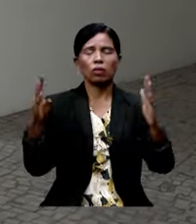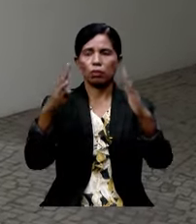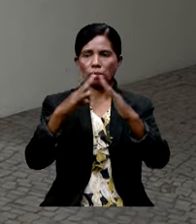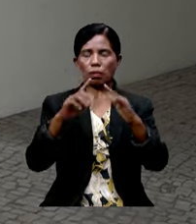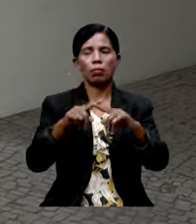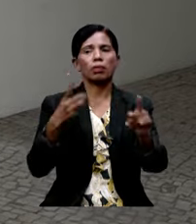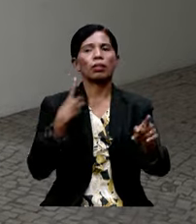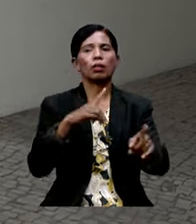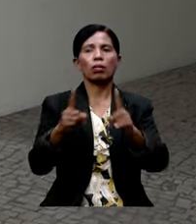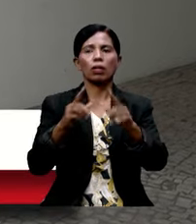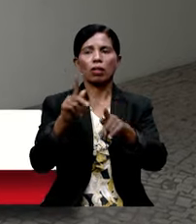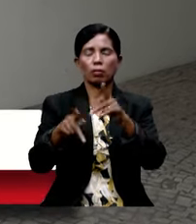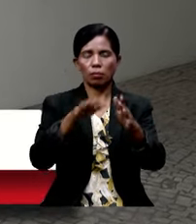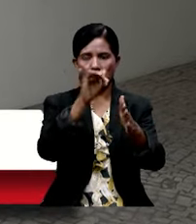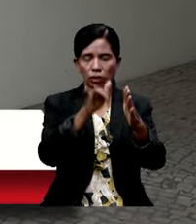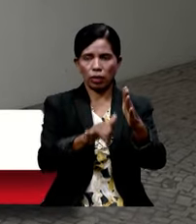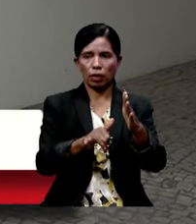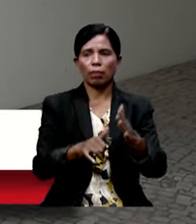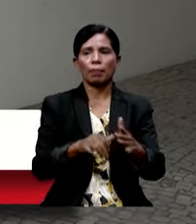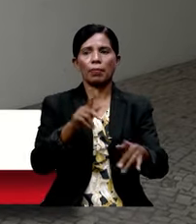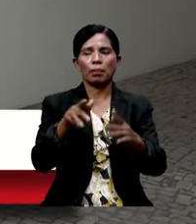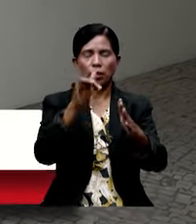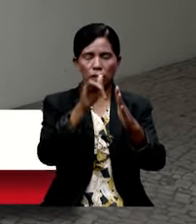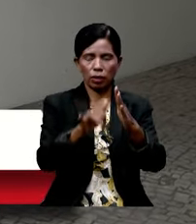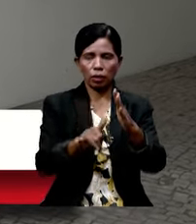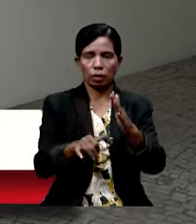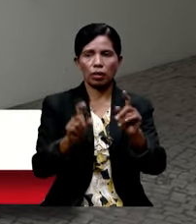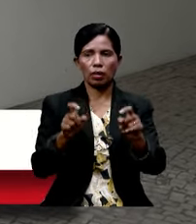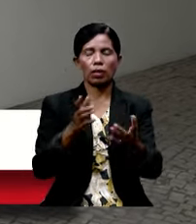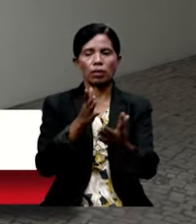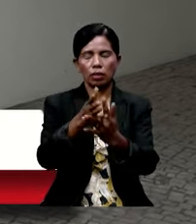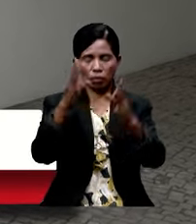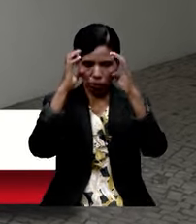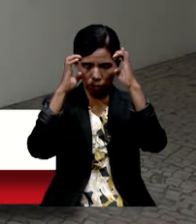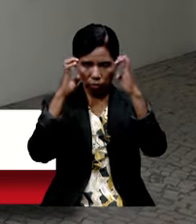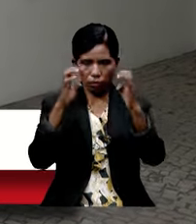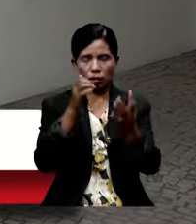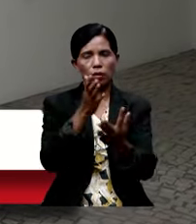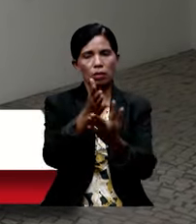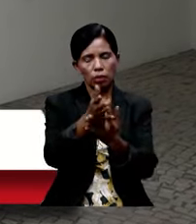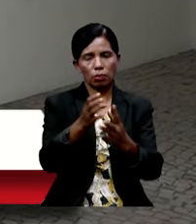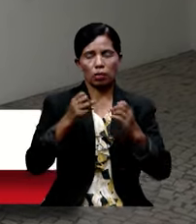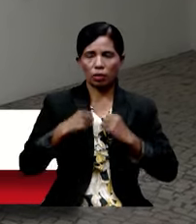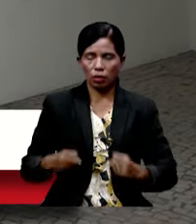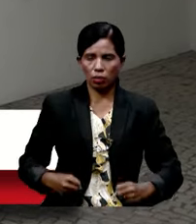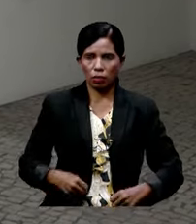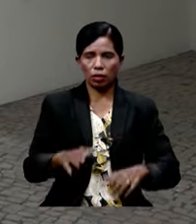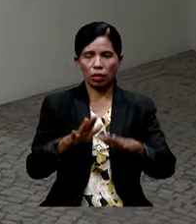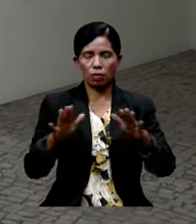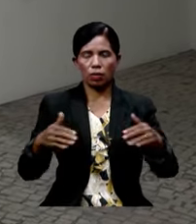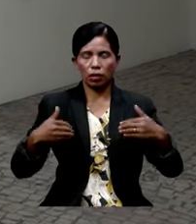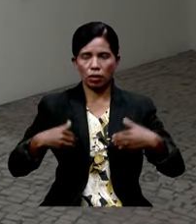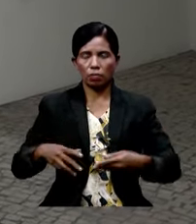ita kualia kono be emane be ki halaran. Emane be ki halaran tem que acesso ba educação, acesso ba saúde, avarecida tem que ia